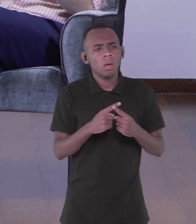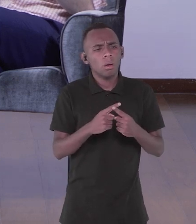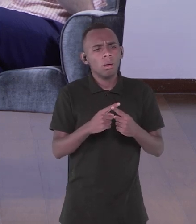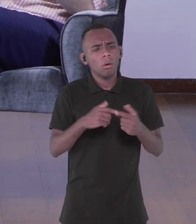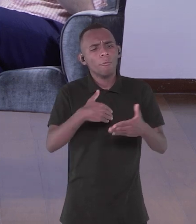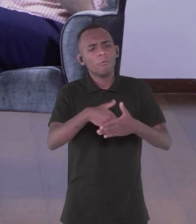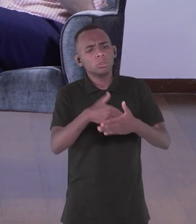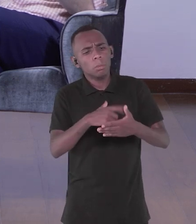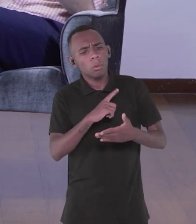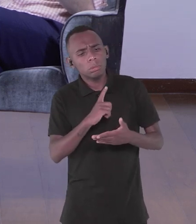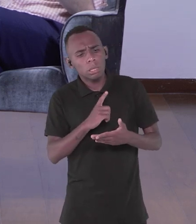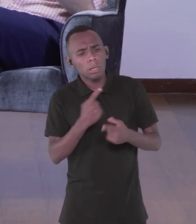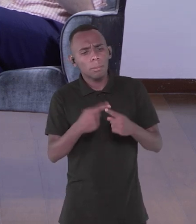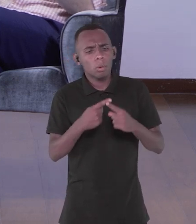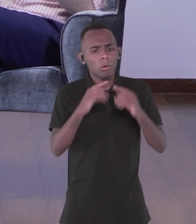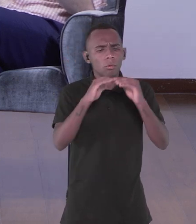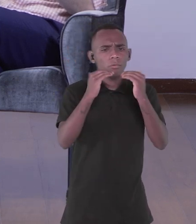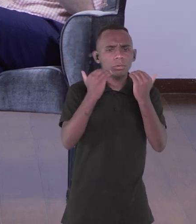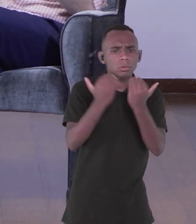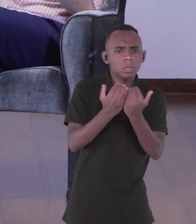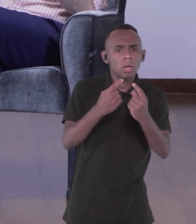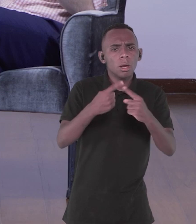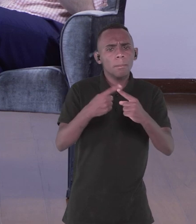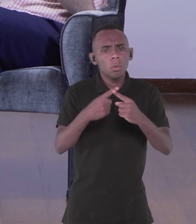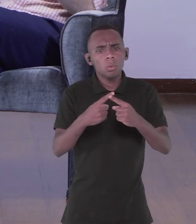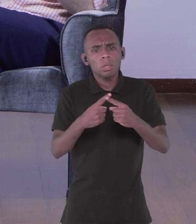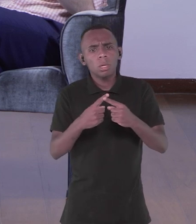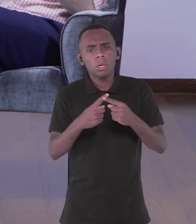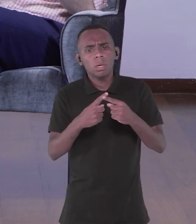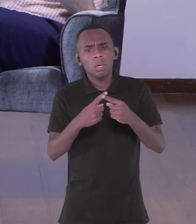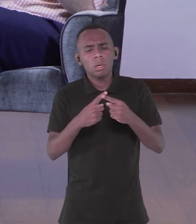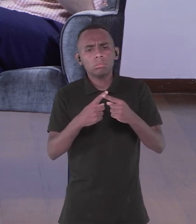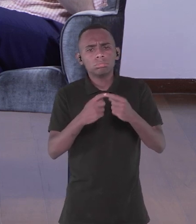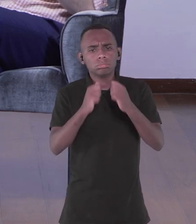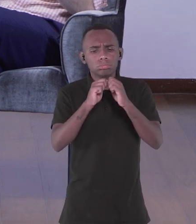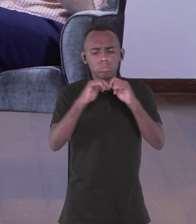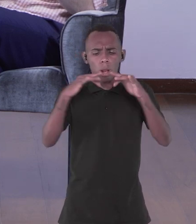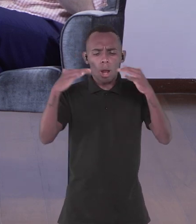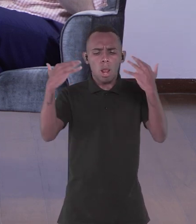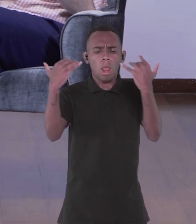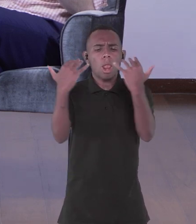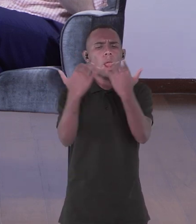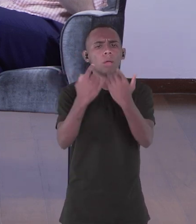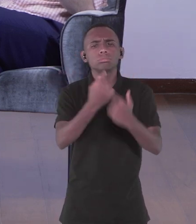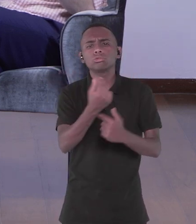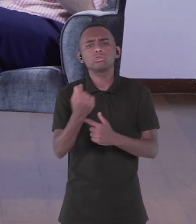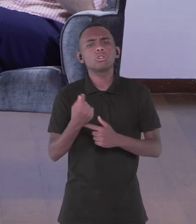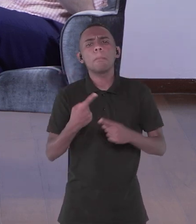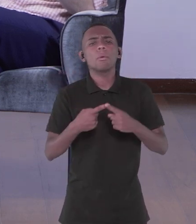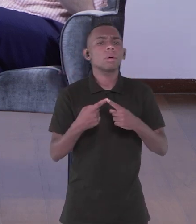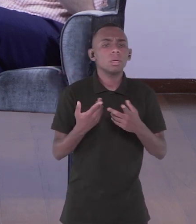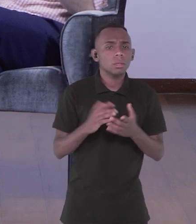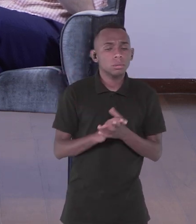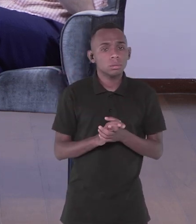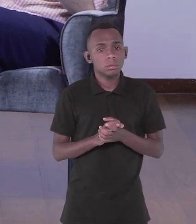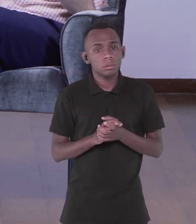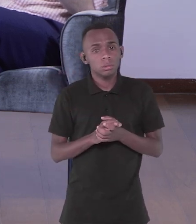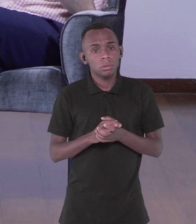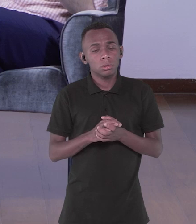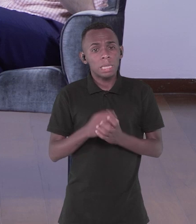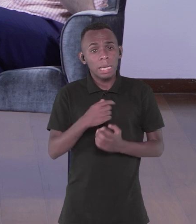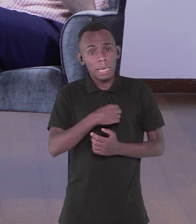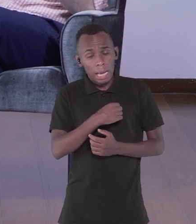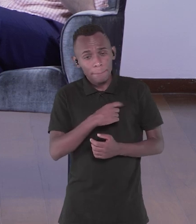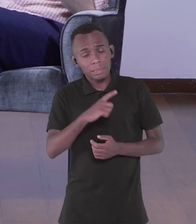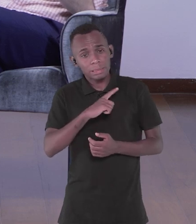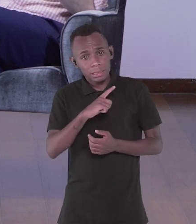que aquele estádio existe, por que aquele preço daquela cativa, daquela arquibancada, daquela numerada custa tanto, por que aquela camisa tem aquele